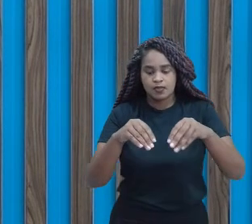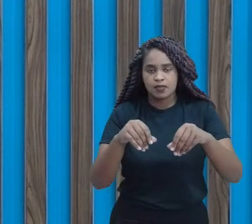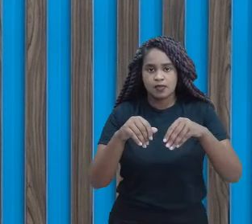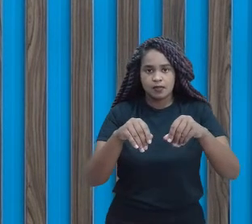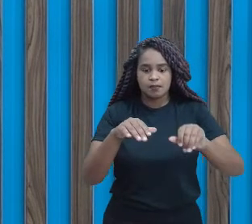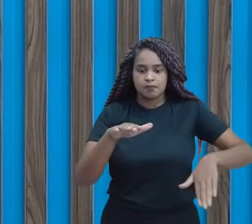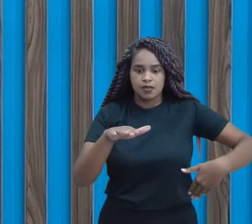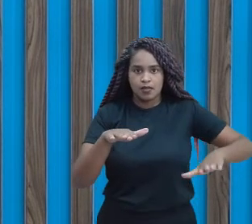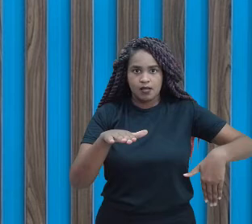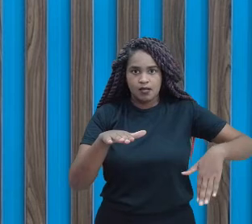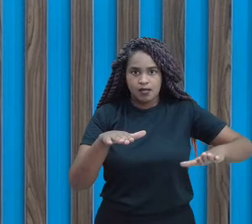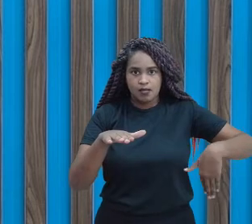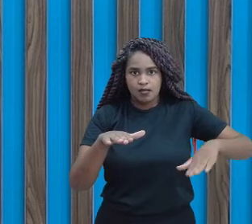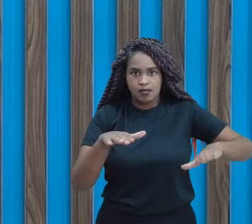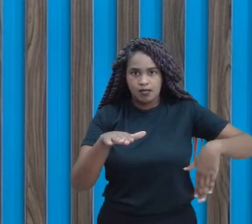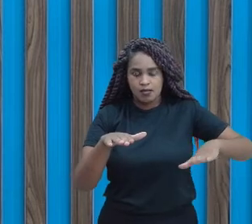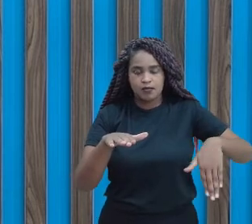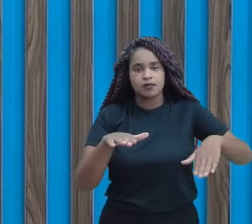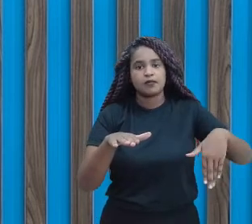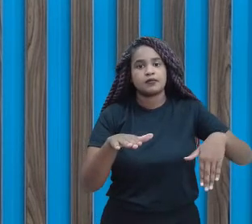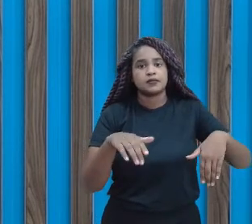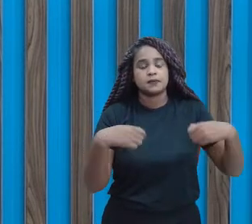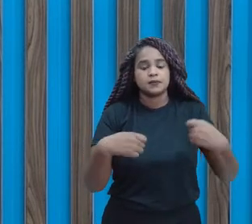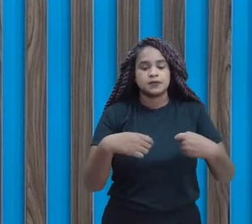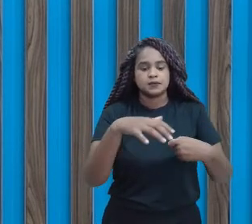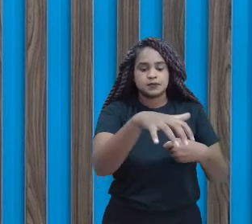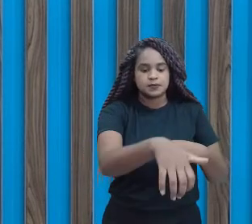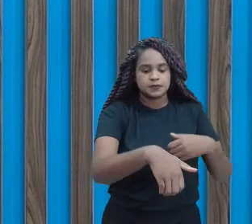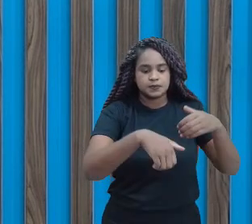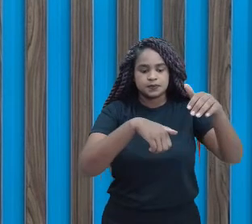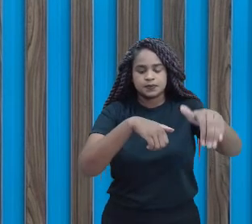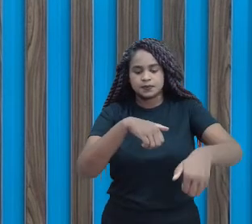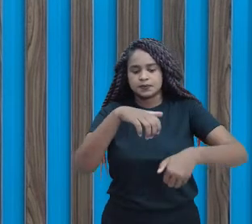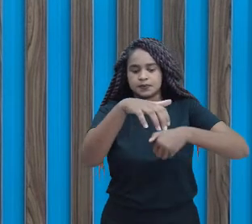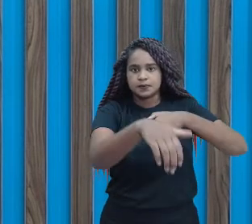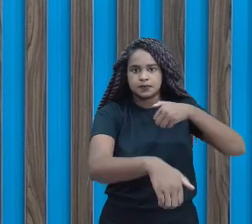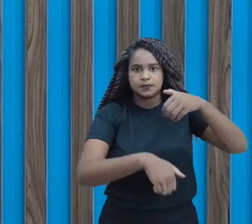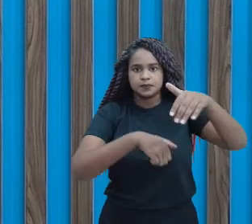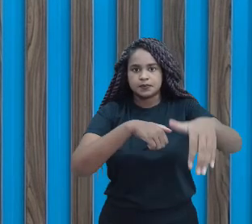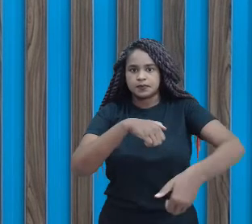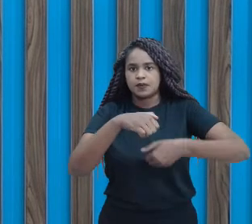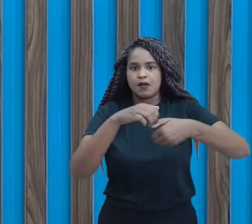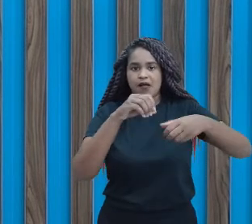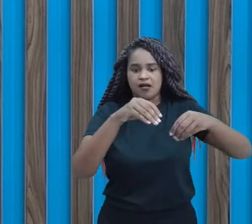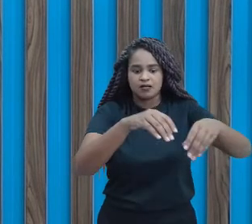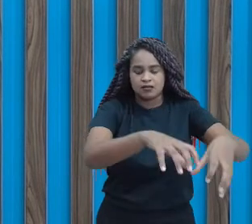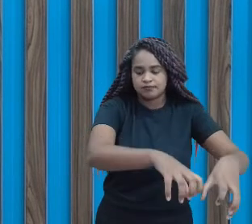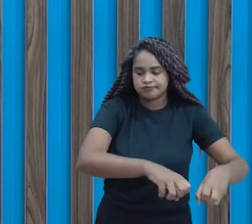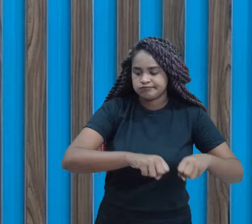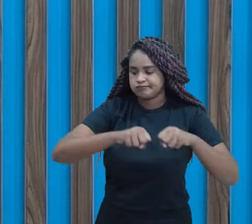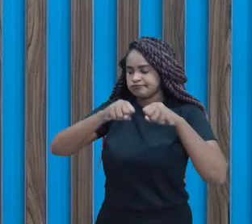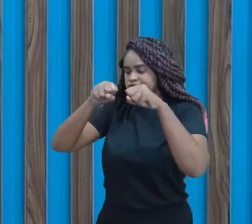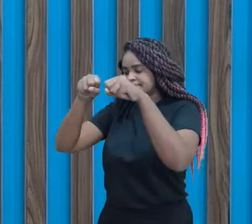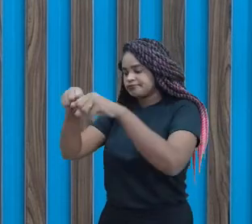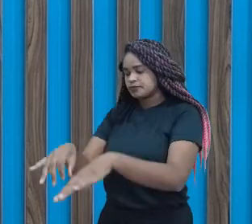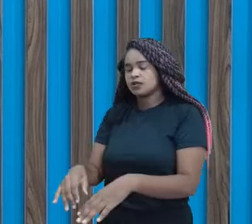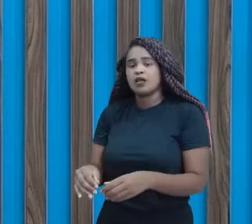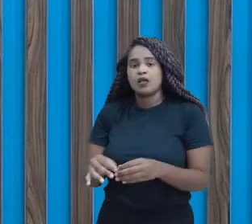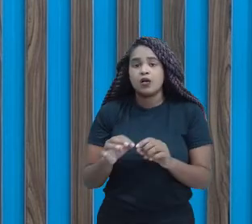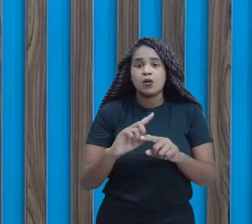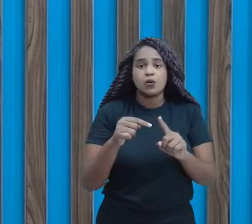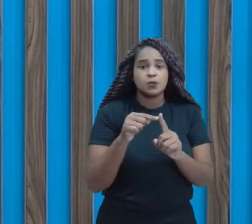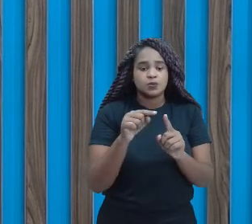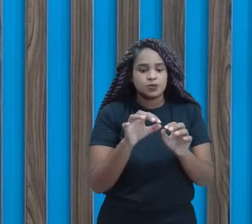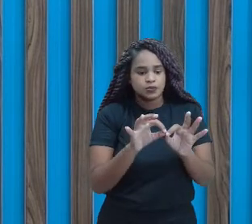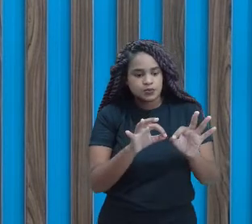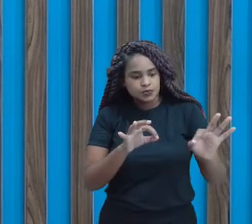média de 25 metros de praia, hoje está com 75. Então aumentou em 50 metros o nível